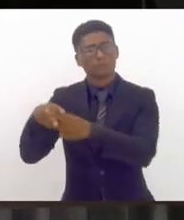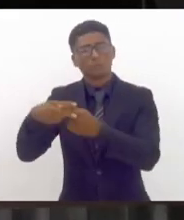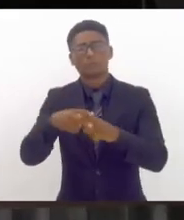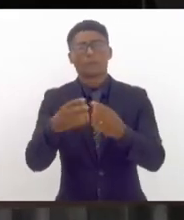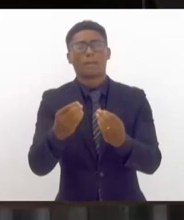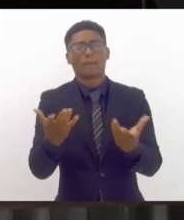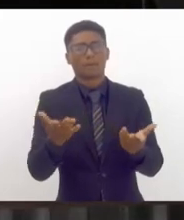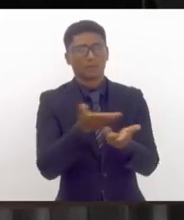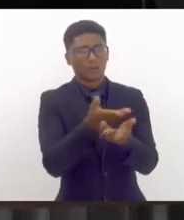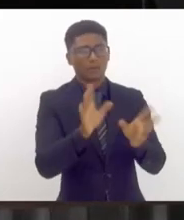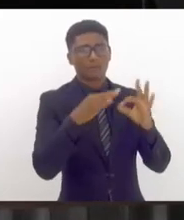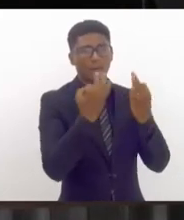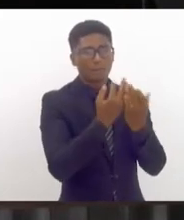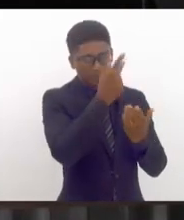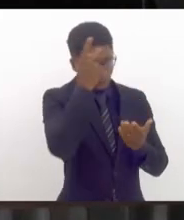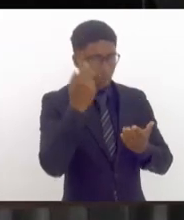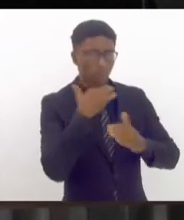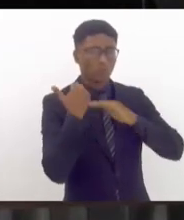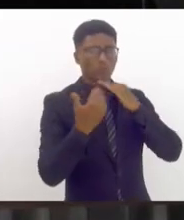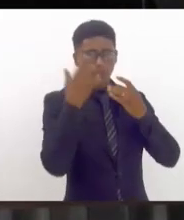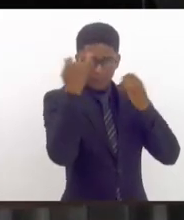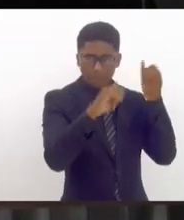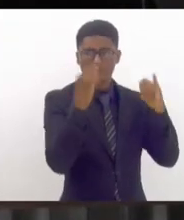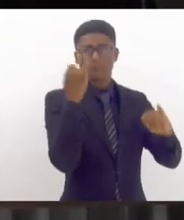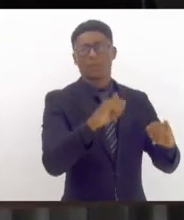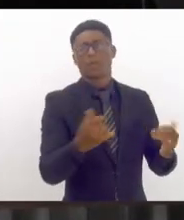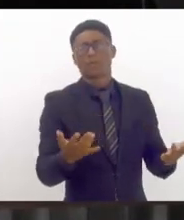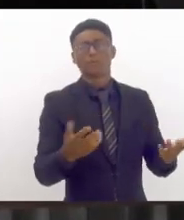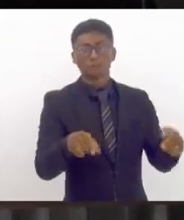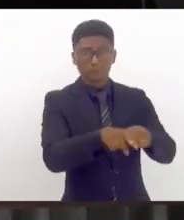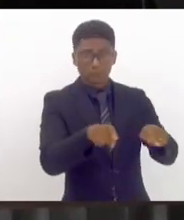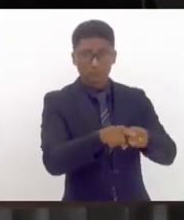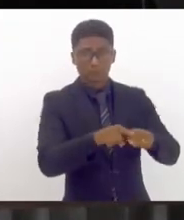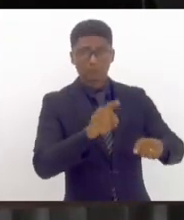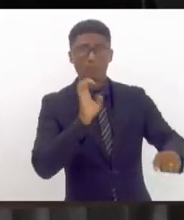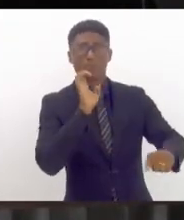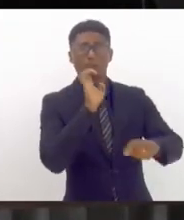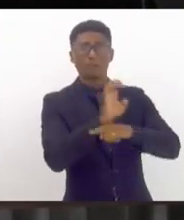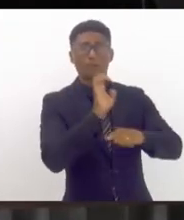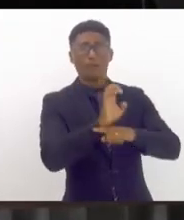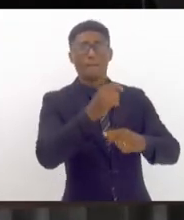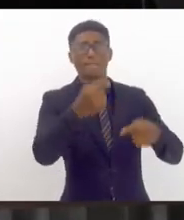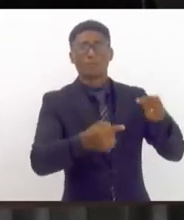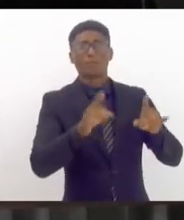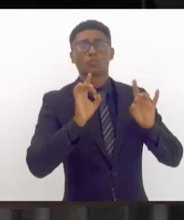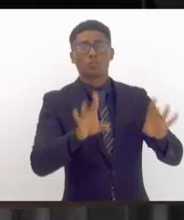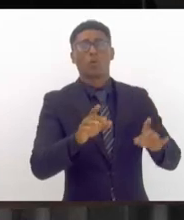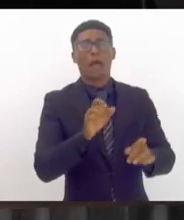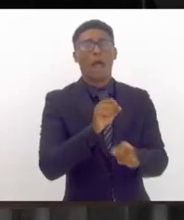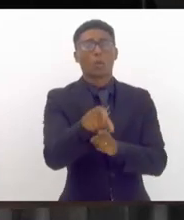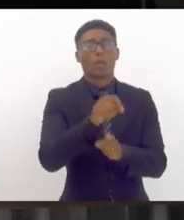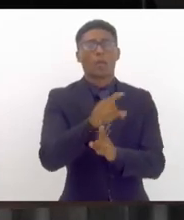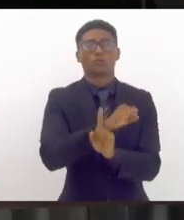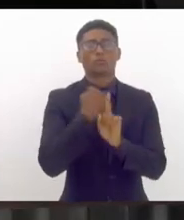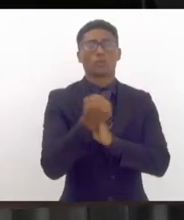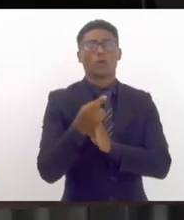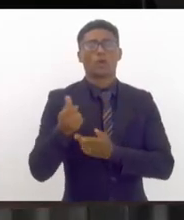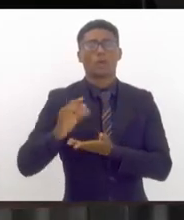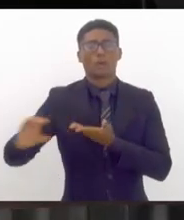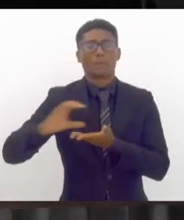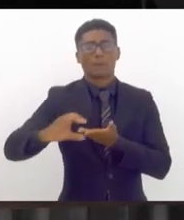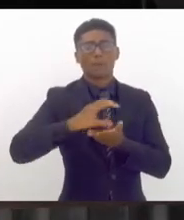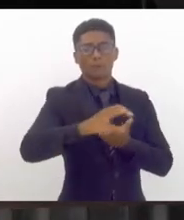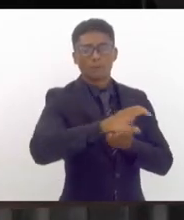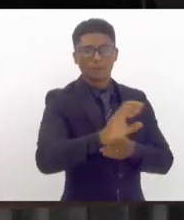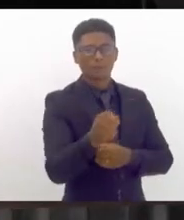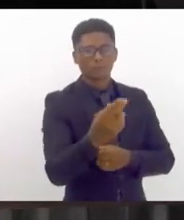perder um vizinho, para que o Estado não tenha que ter como política habitacional só o aluguel social ou um conjunto habitacional